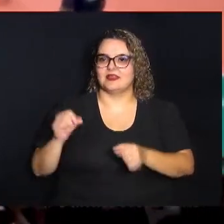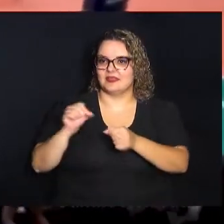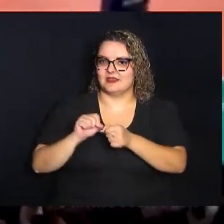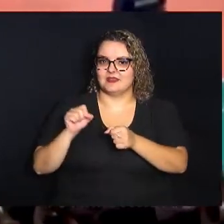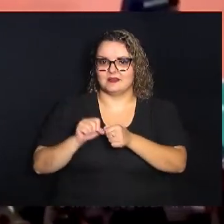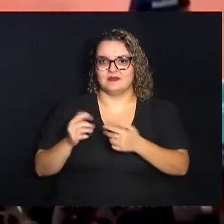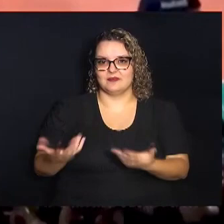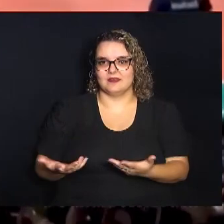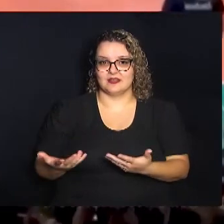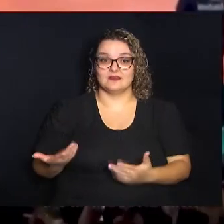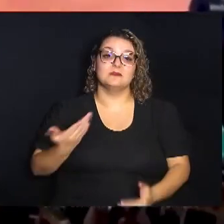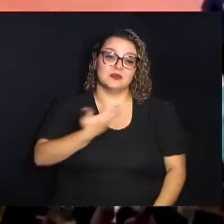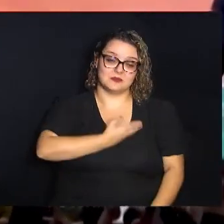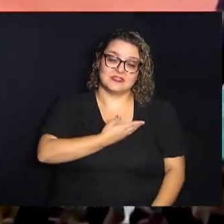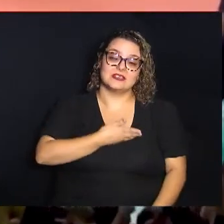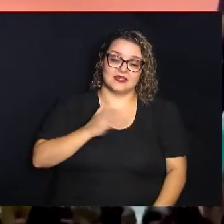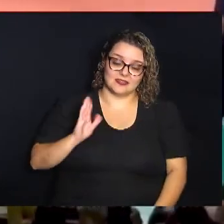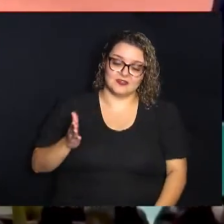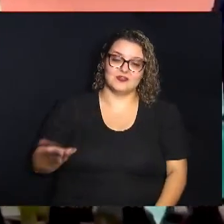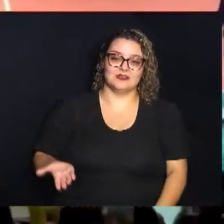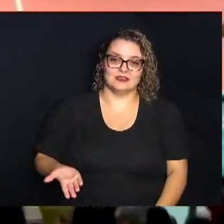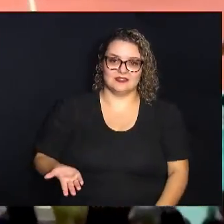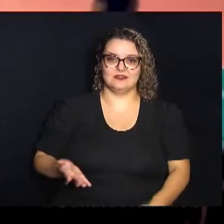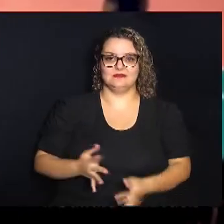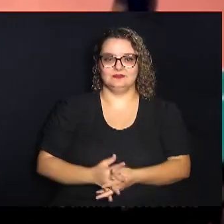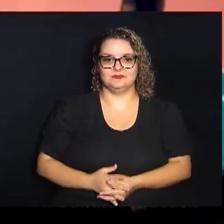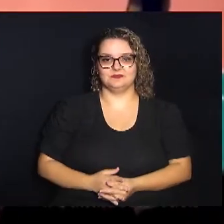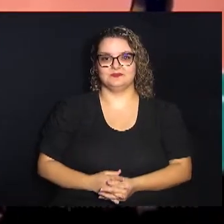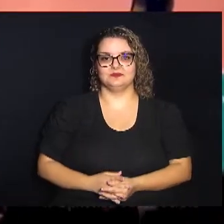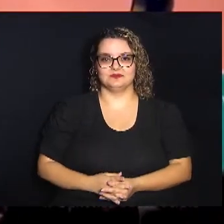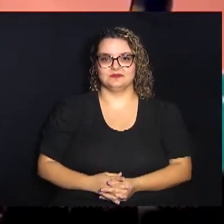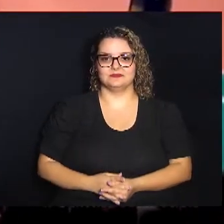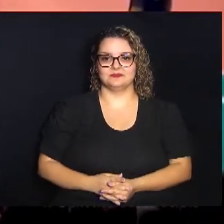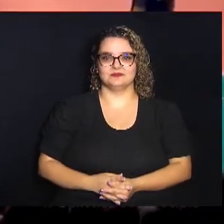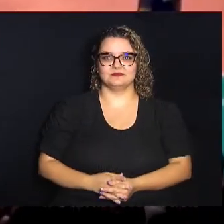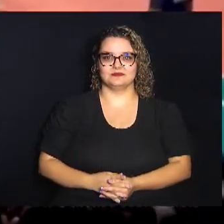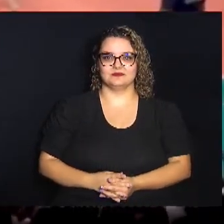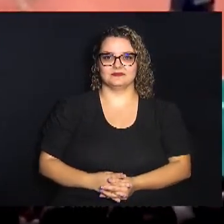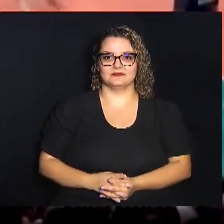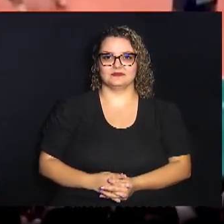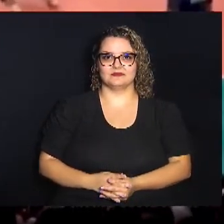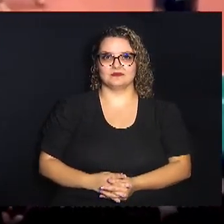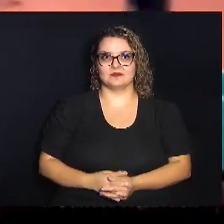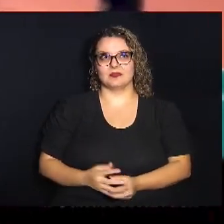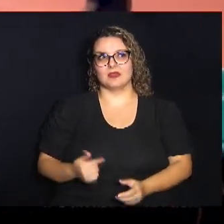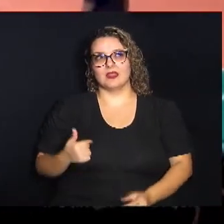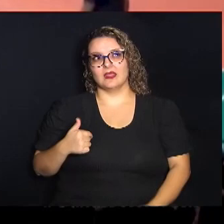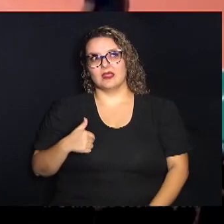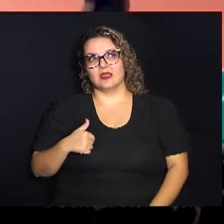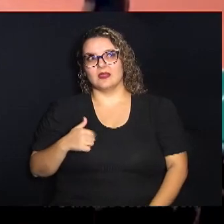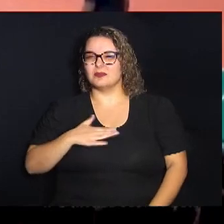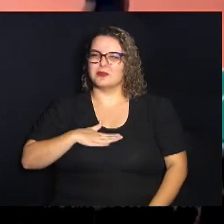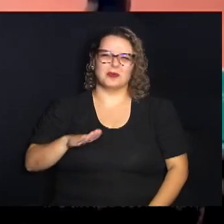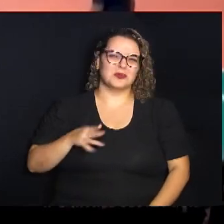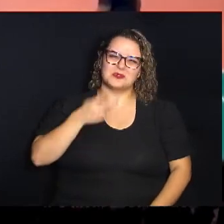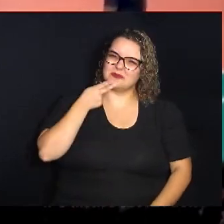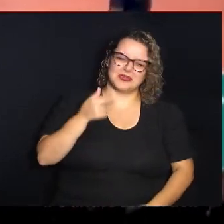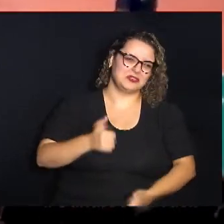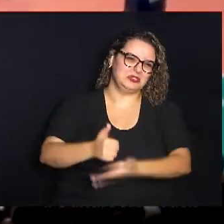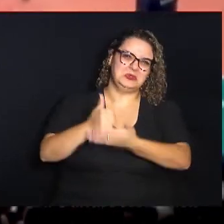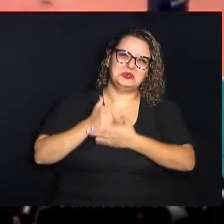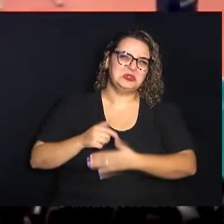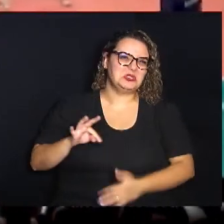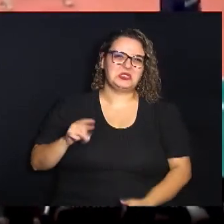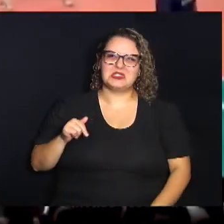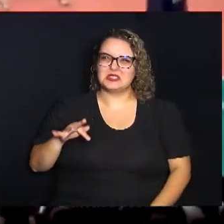uma amizade já, né? Eu não gosto de falar de títulos, a gente tem